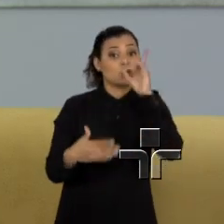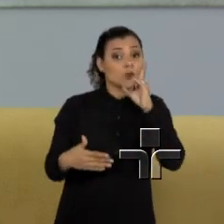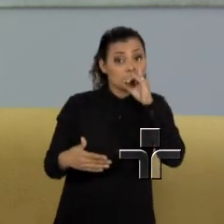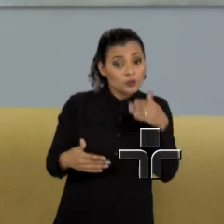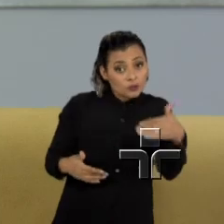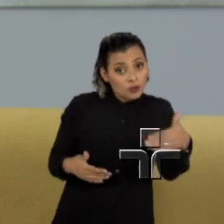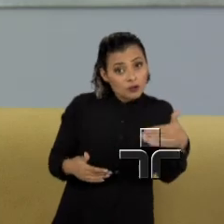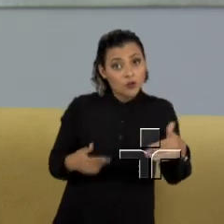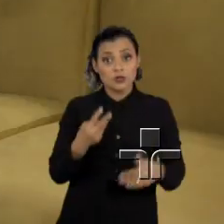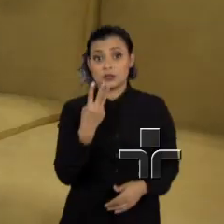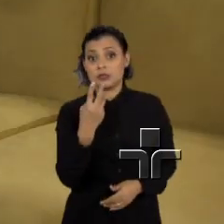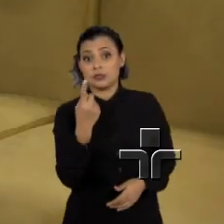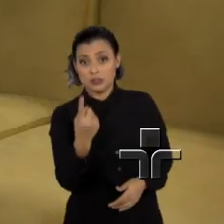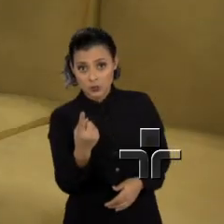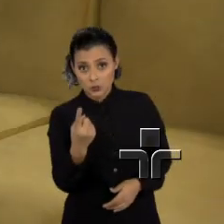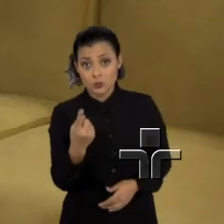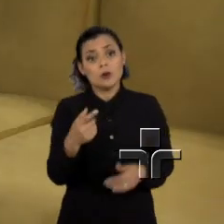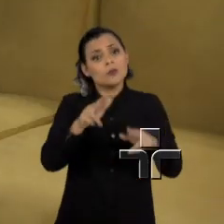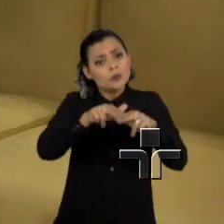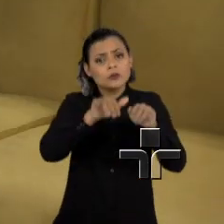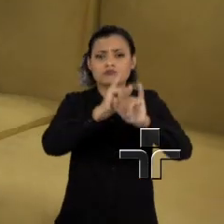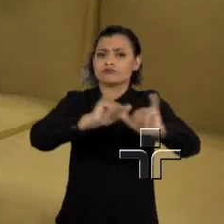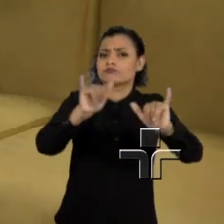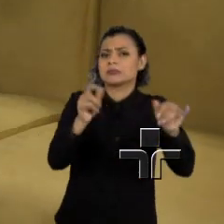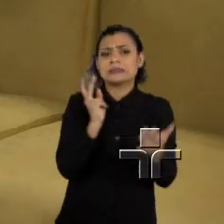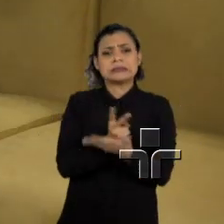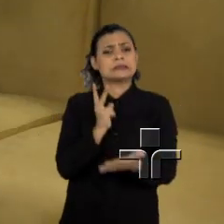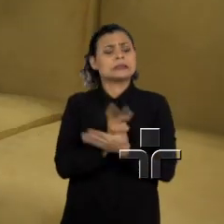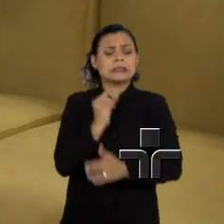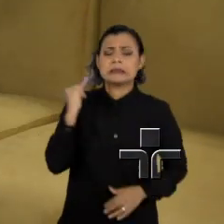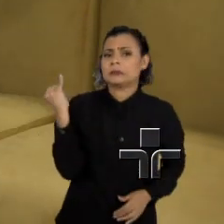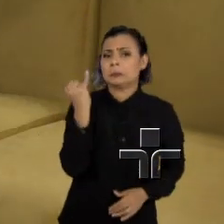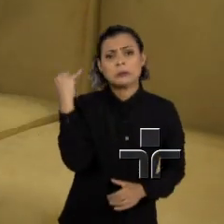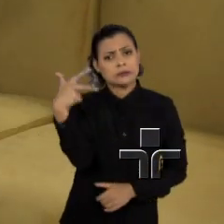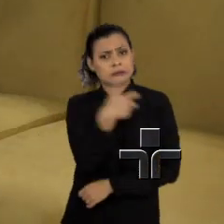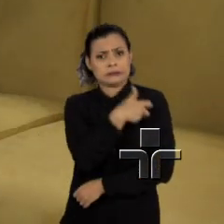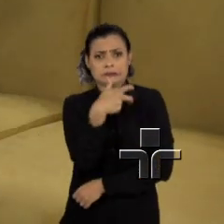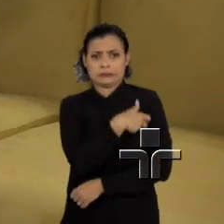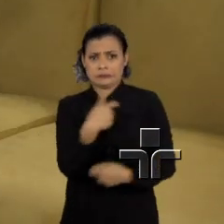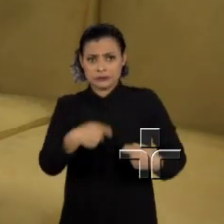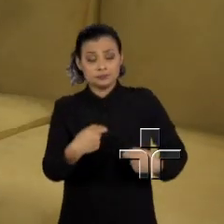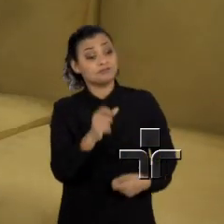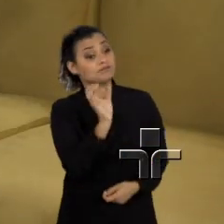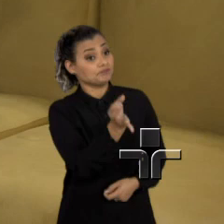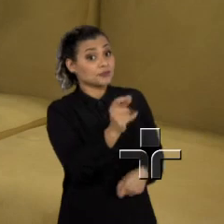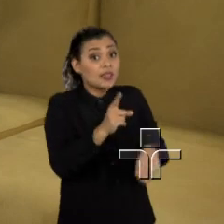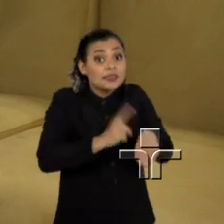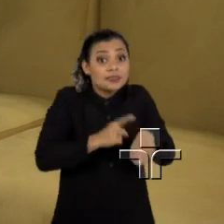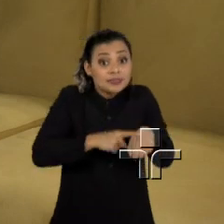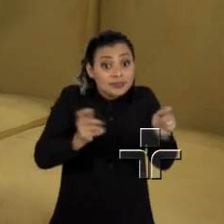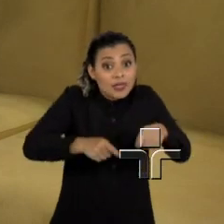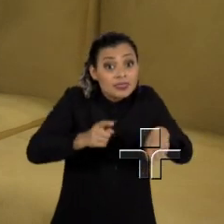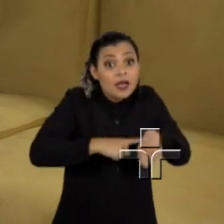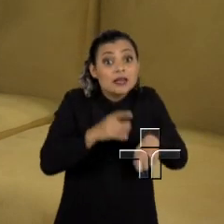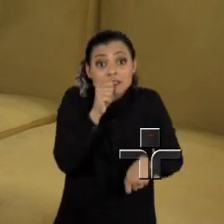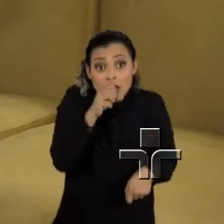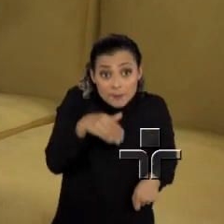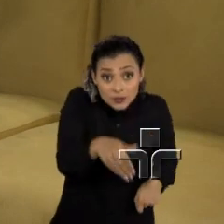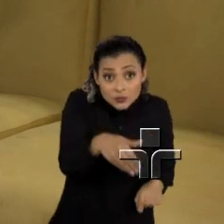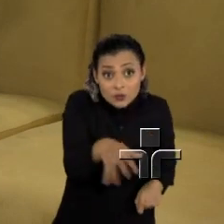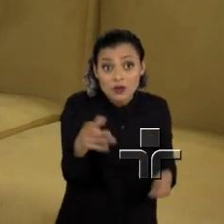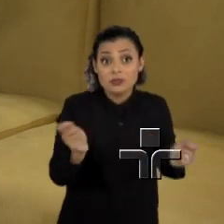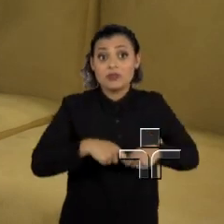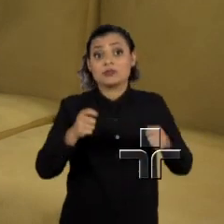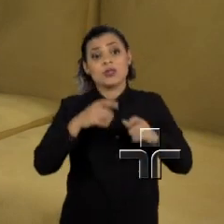dia 31. Isso a gente sempre reforça aqui, né, Joyce? É fundamental a vacinação, né? Isso, ainda dá tempo, até o próximo sábado, para que todas